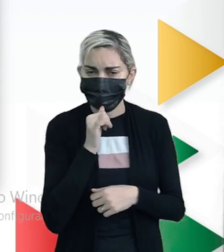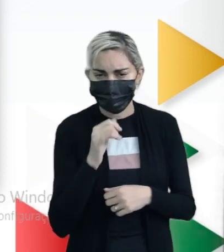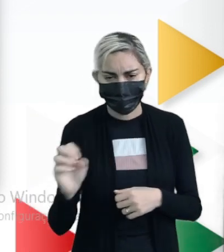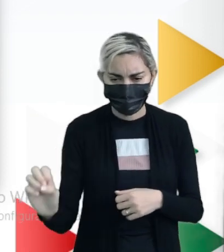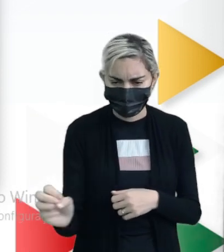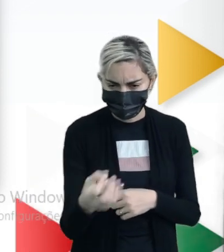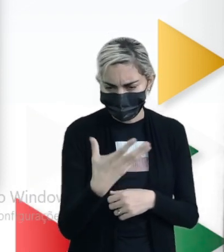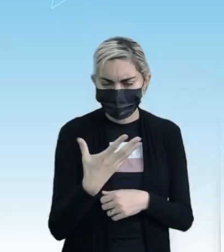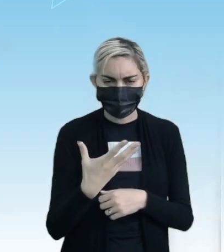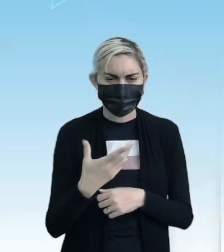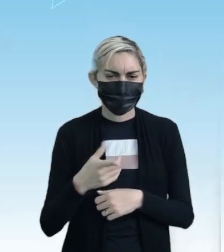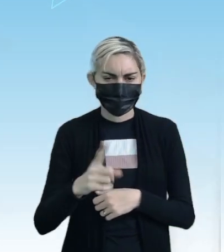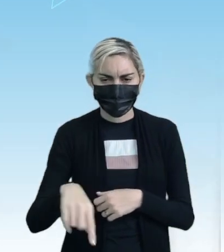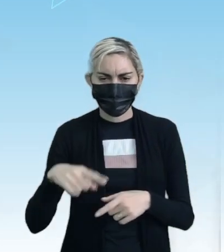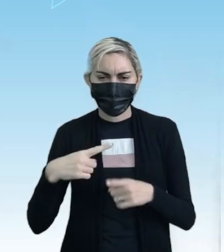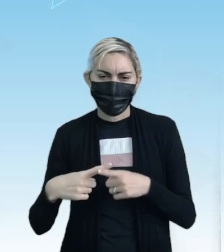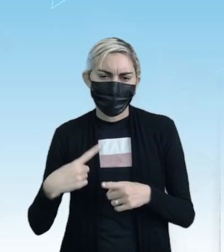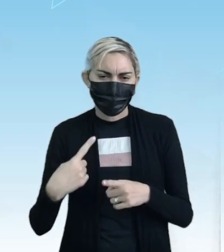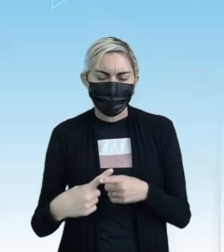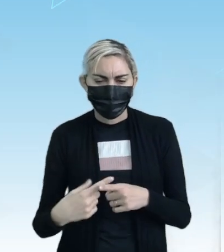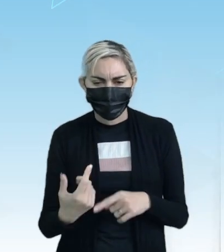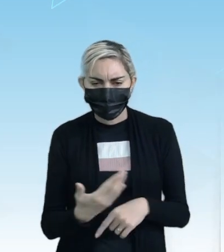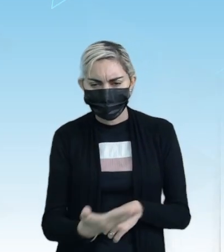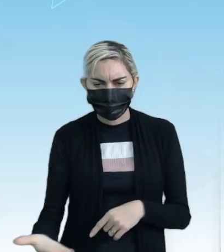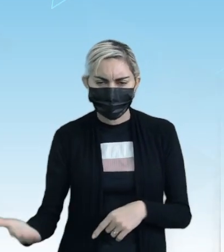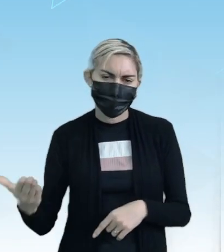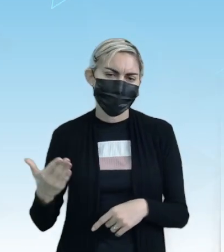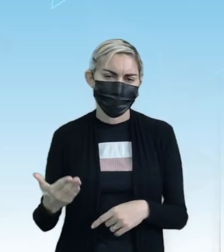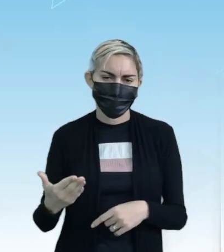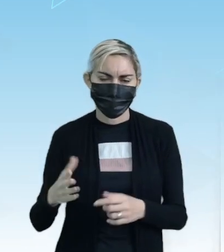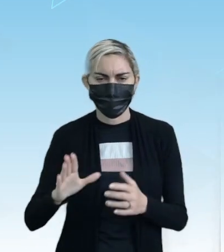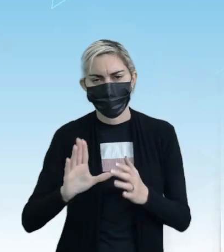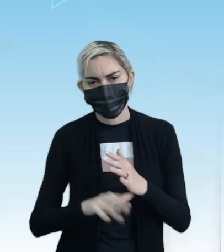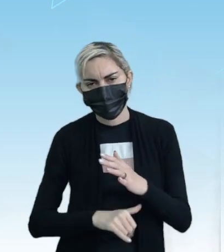novos furtos, é porque ela já fora